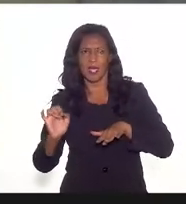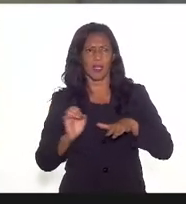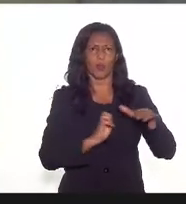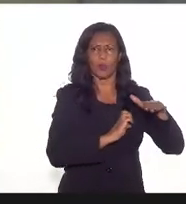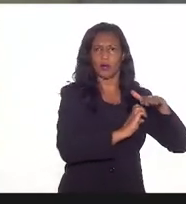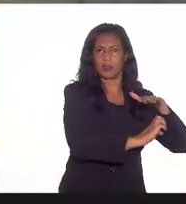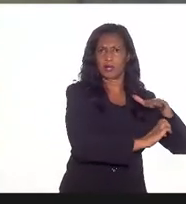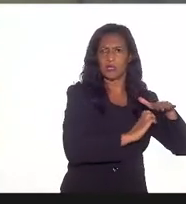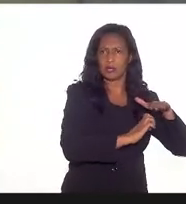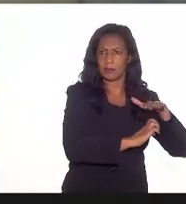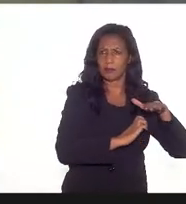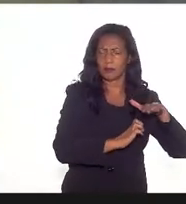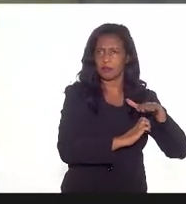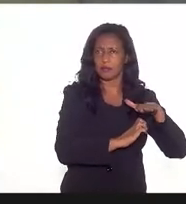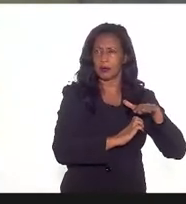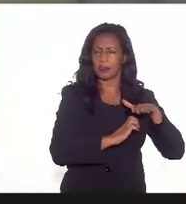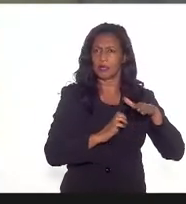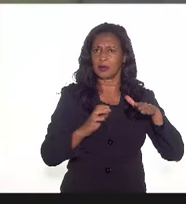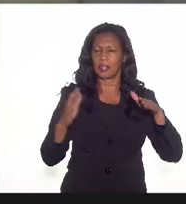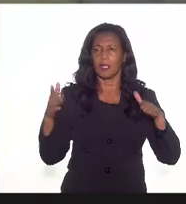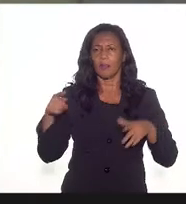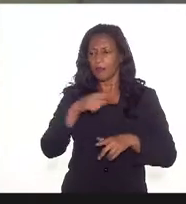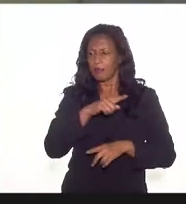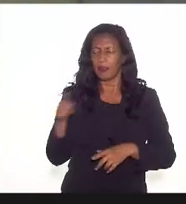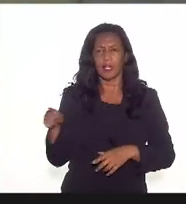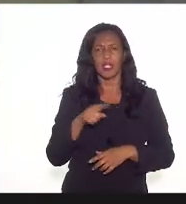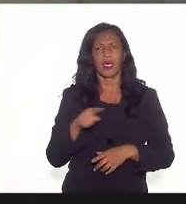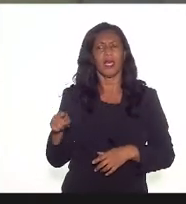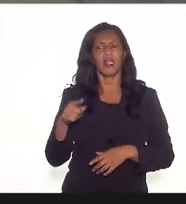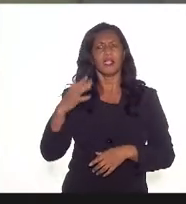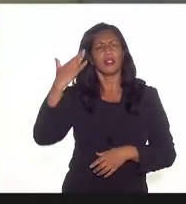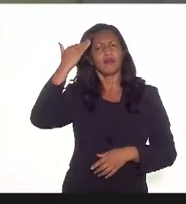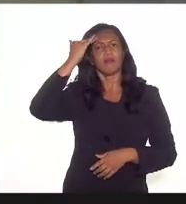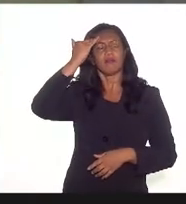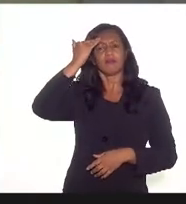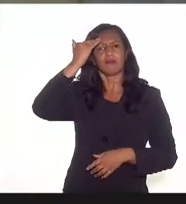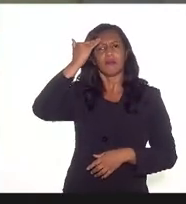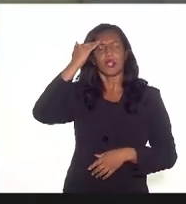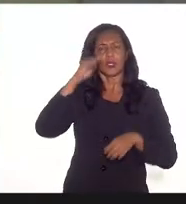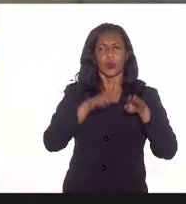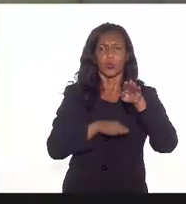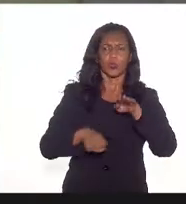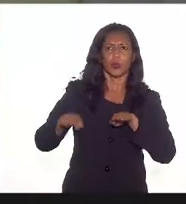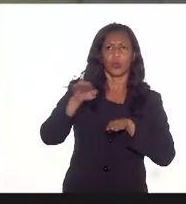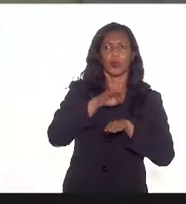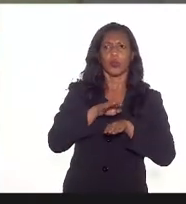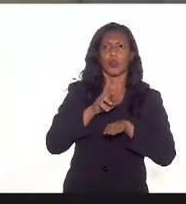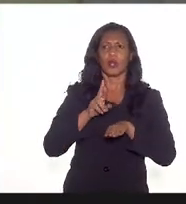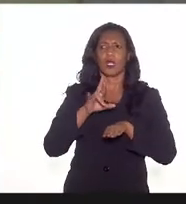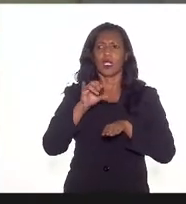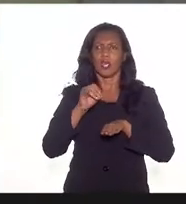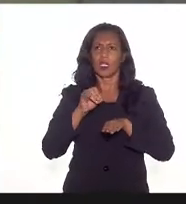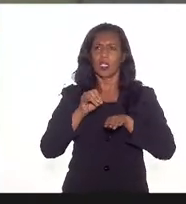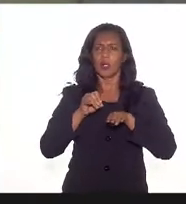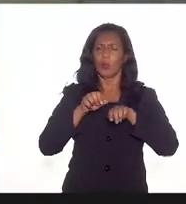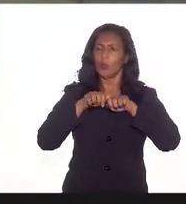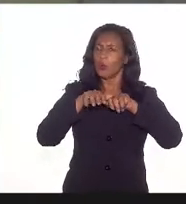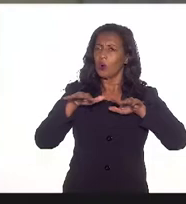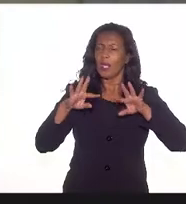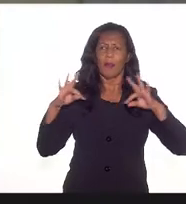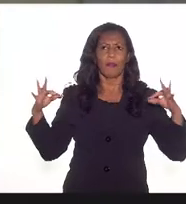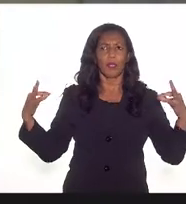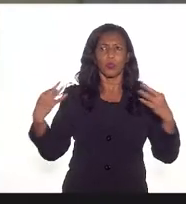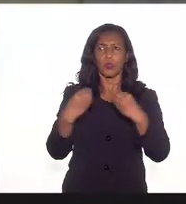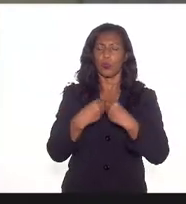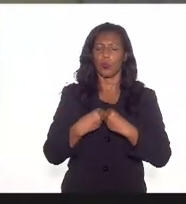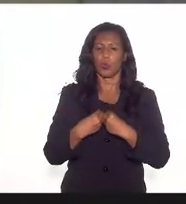que eles se conscientizassem que o Supera Rio é amplo, geral e restrito